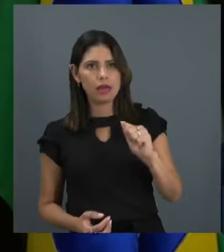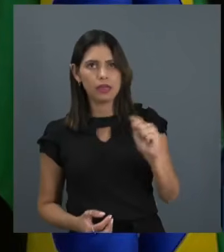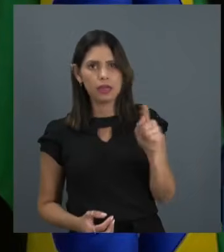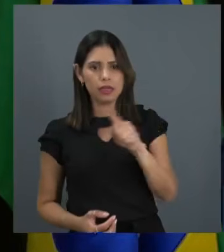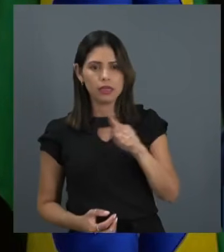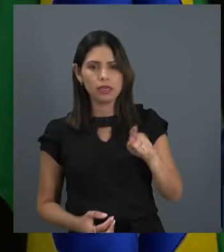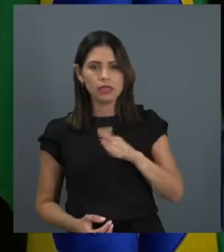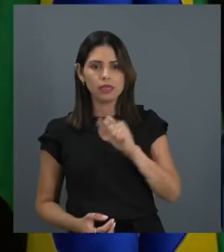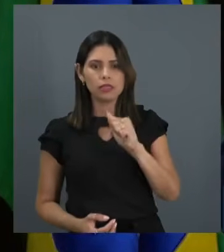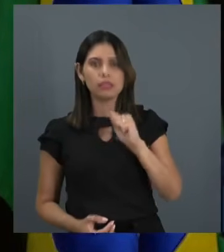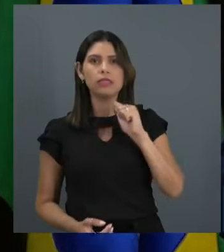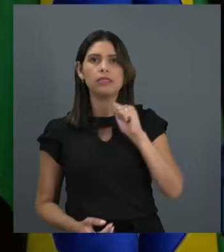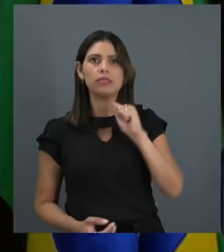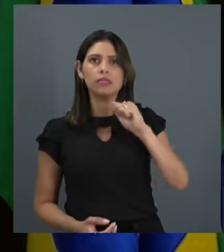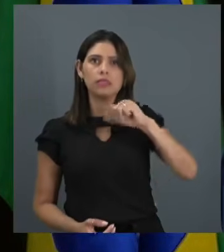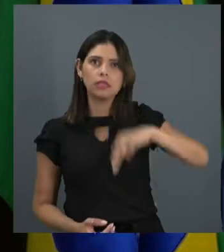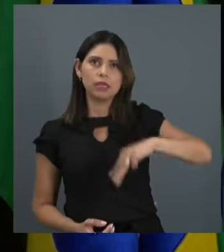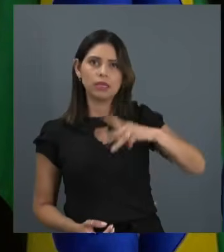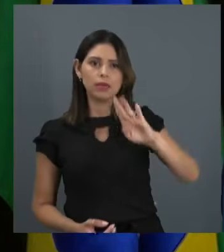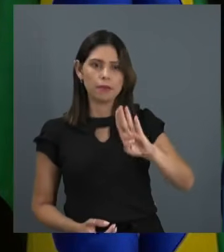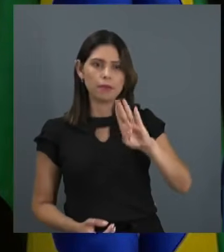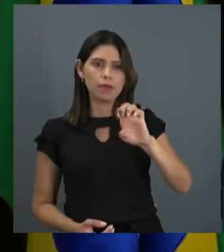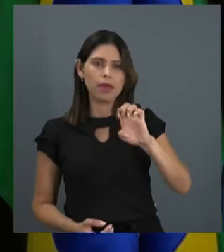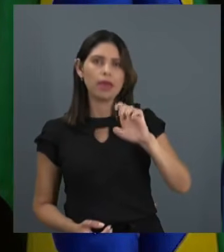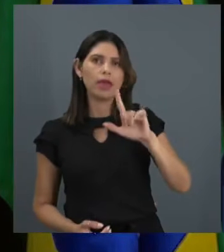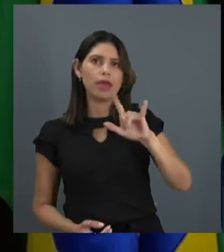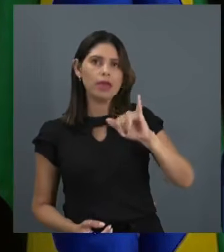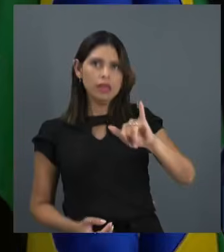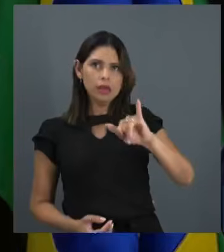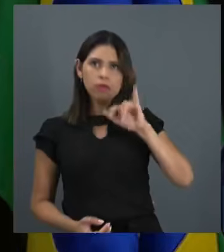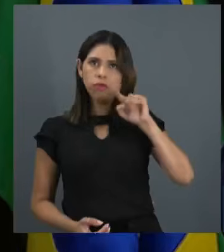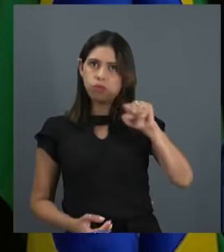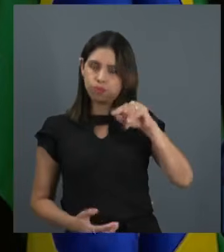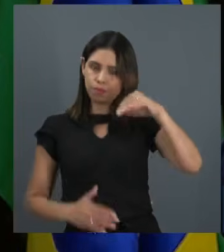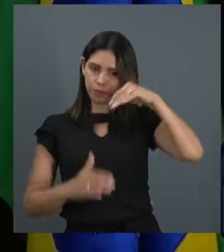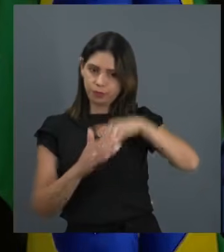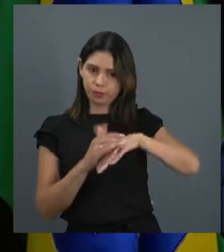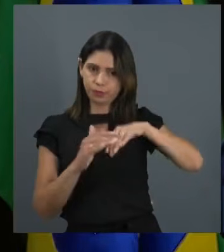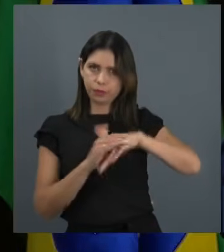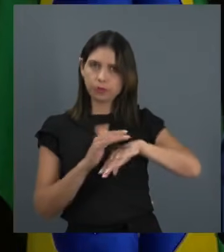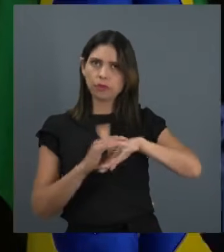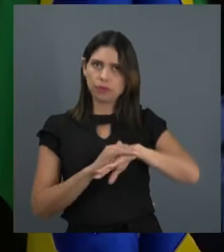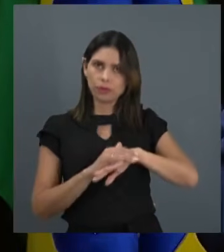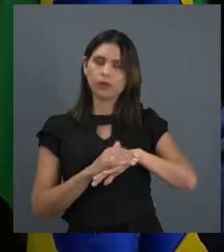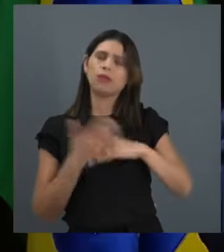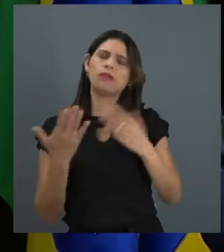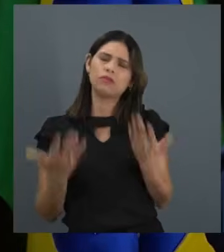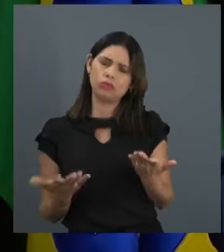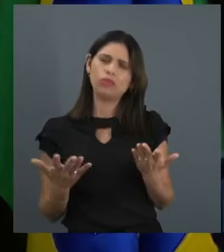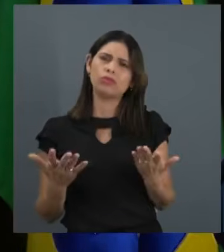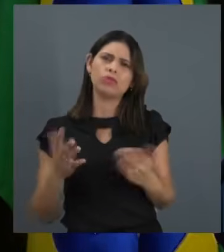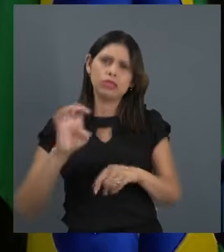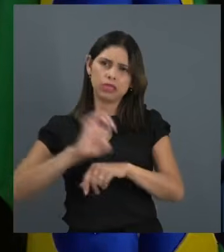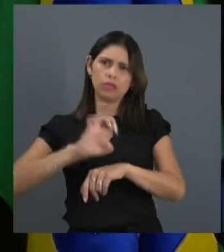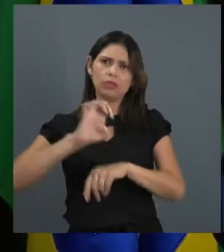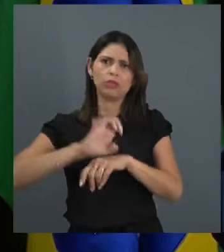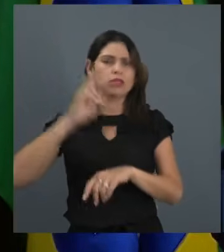dela. Mas é a deputada mais votada da história de São Paulo.